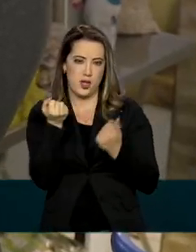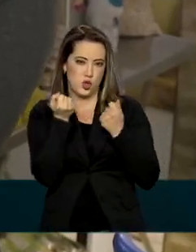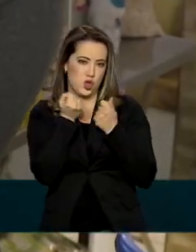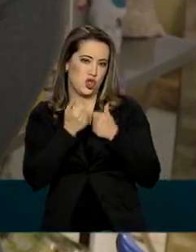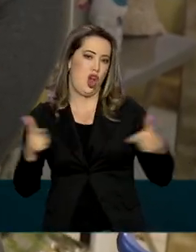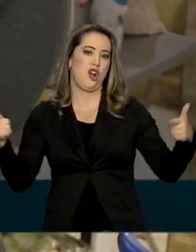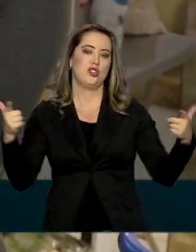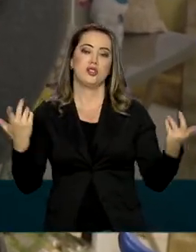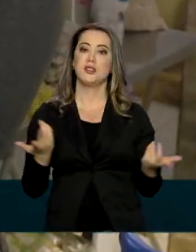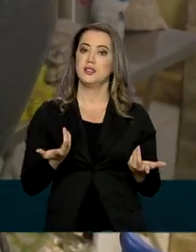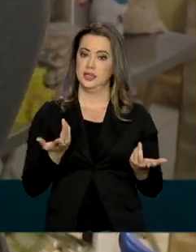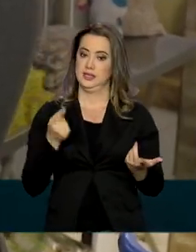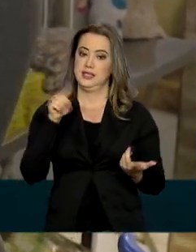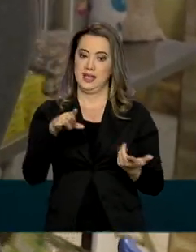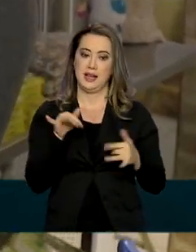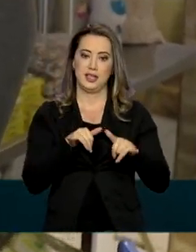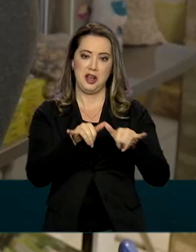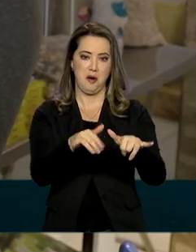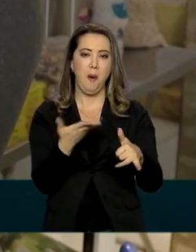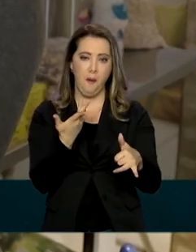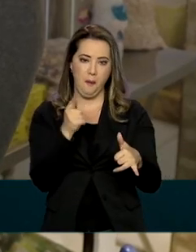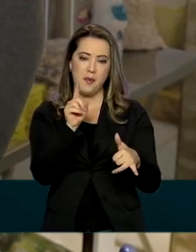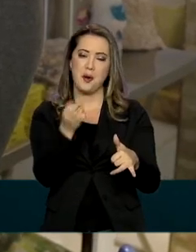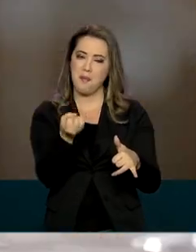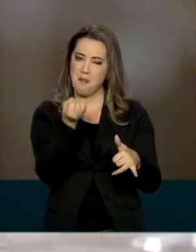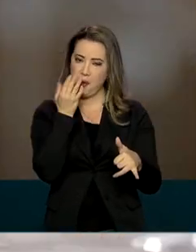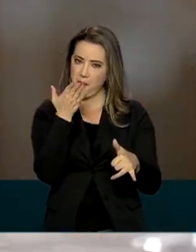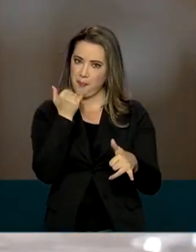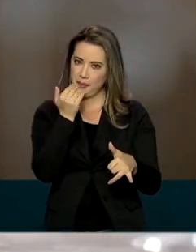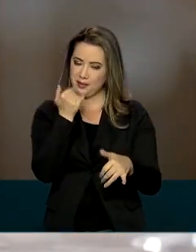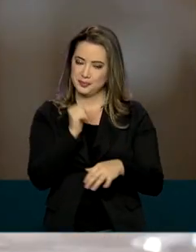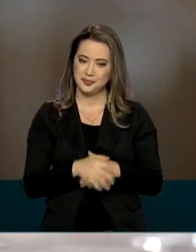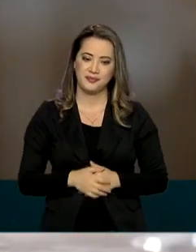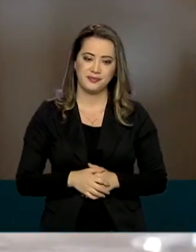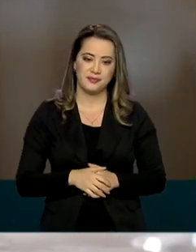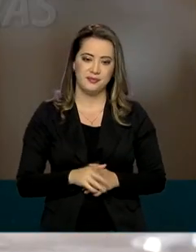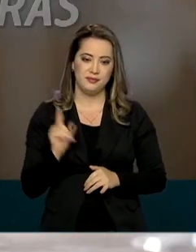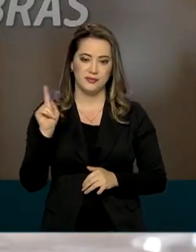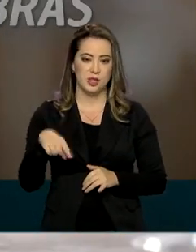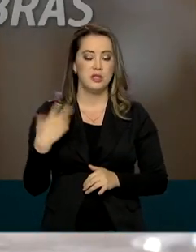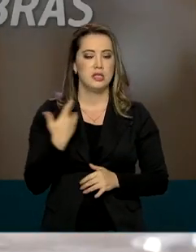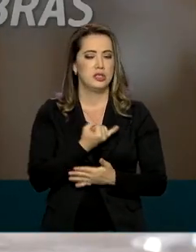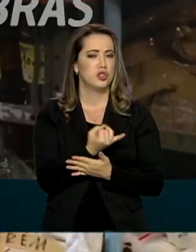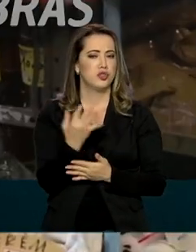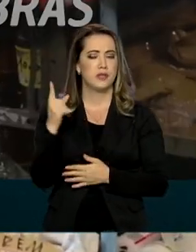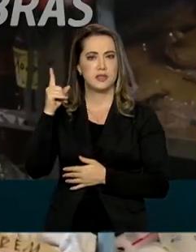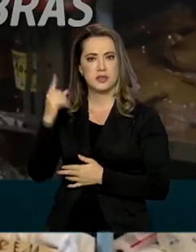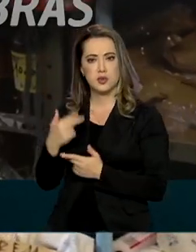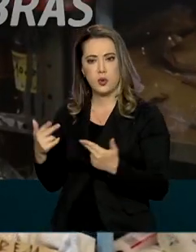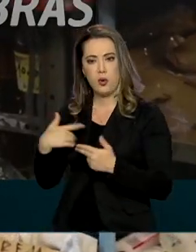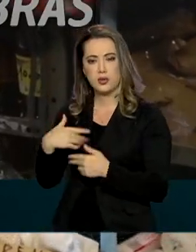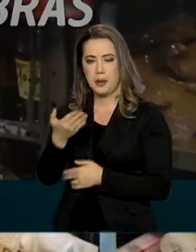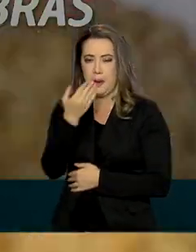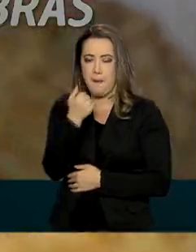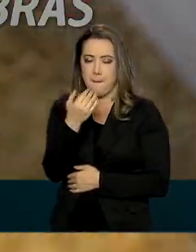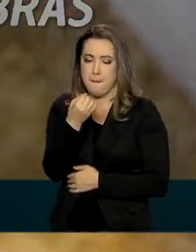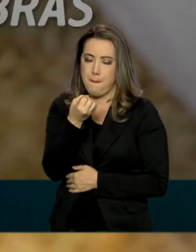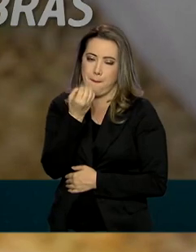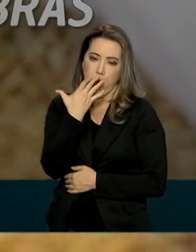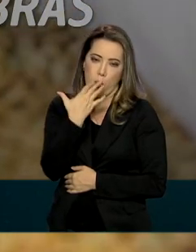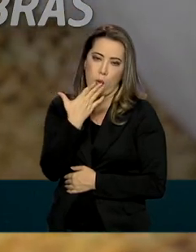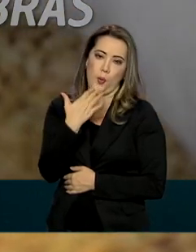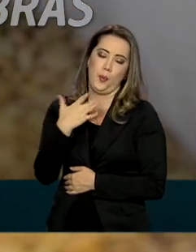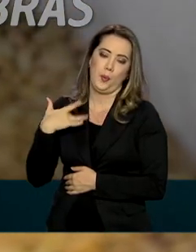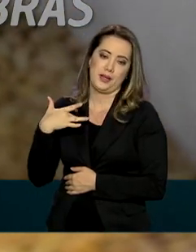aqui do Carrinho de Compras, é um alimento nutritivo. Lentilha é fonte de ferro, magnésio,